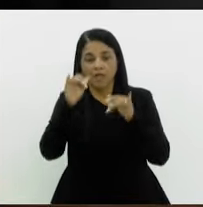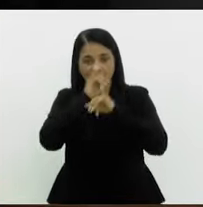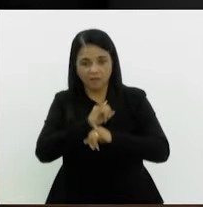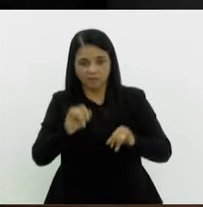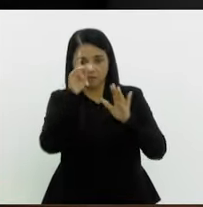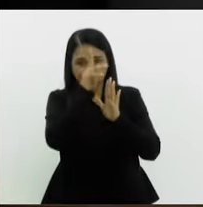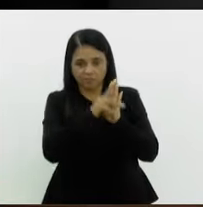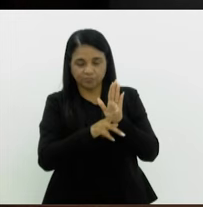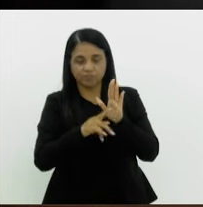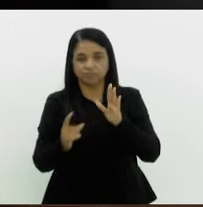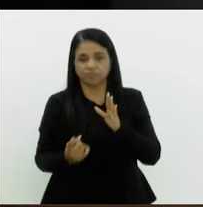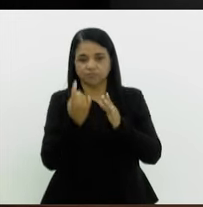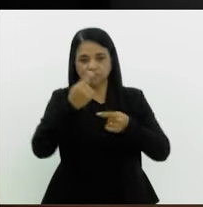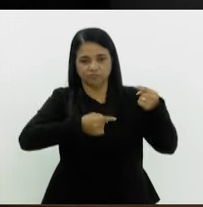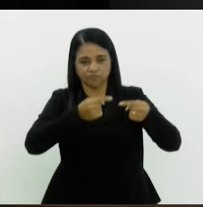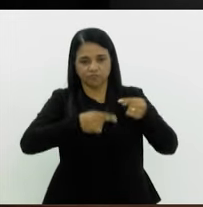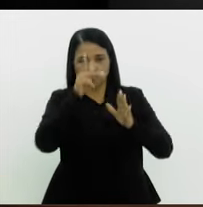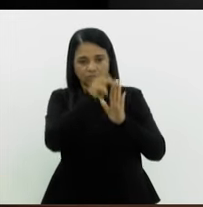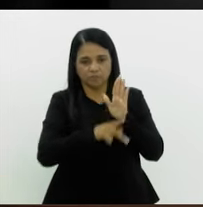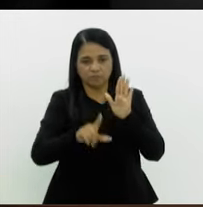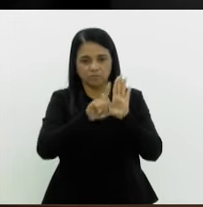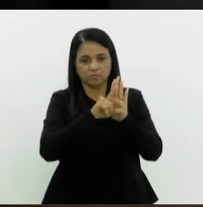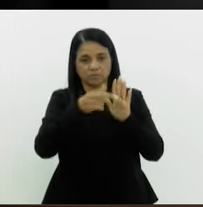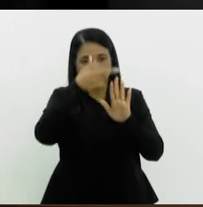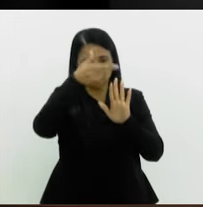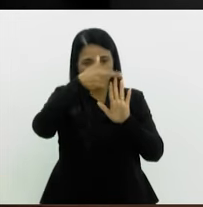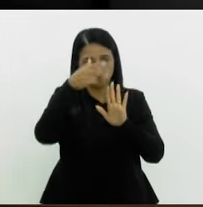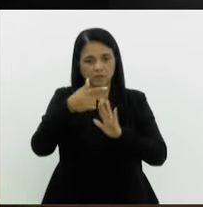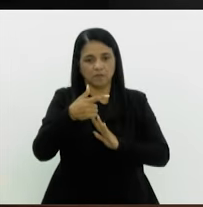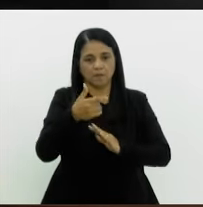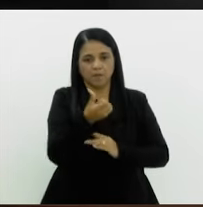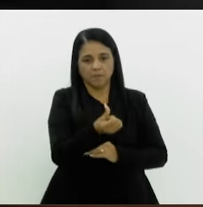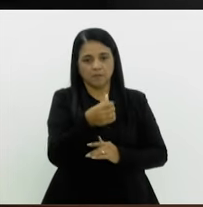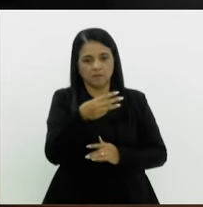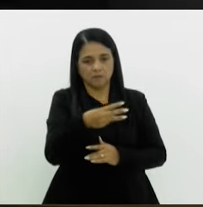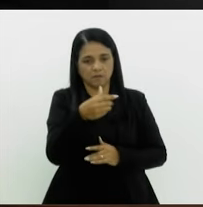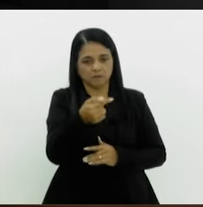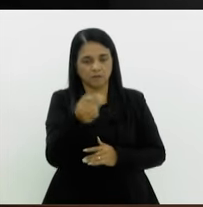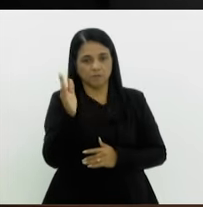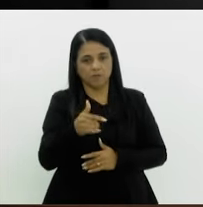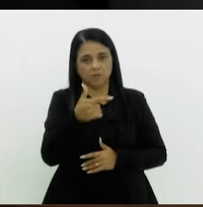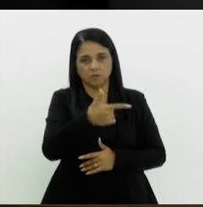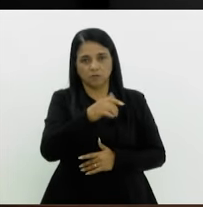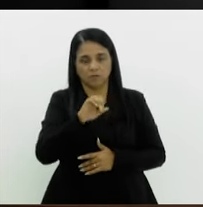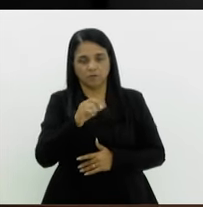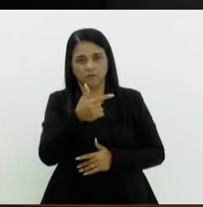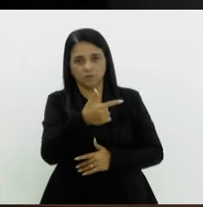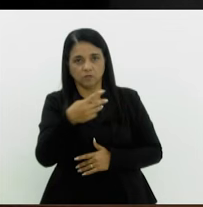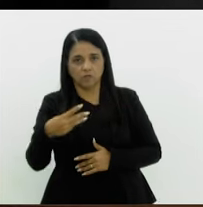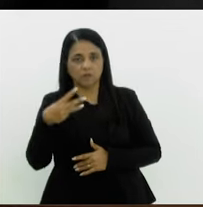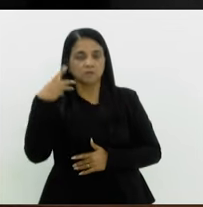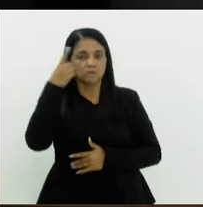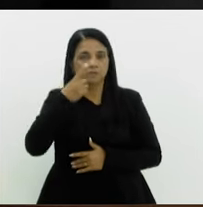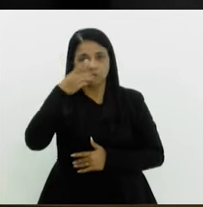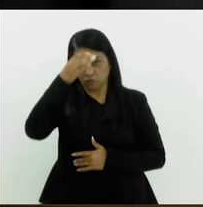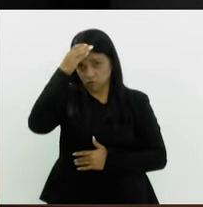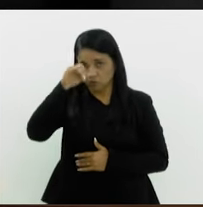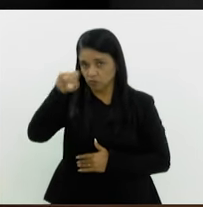Anuncio, em discussão única, projeto de resolução número 637-2024, de autoria deputada Tia